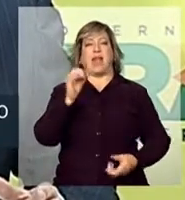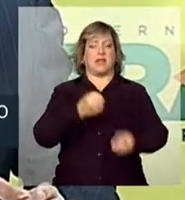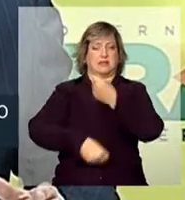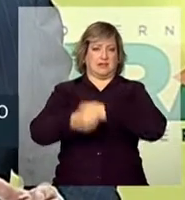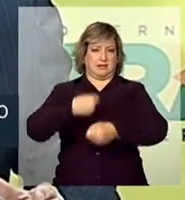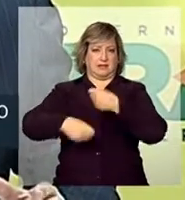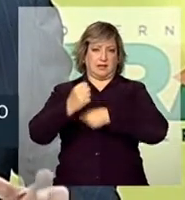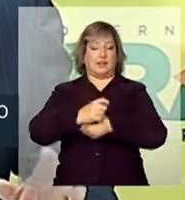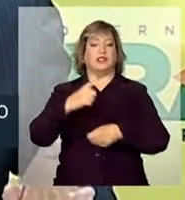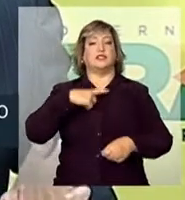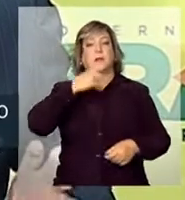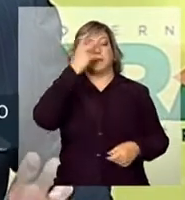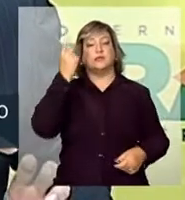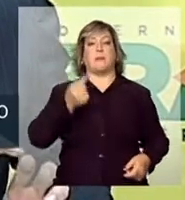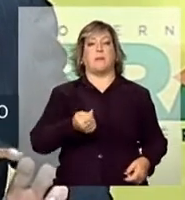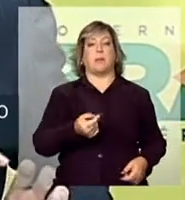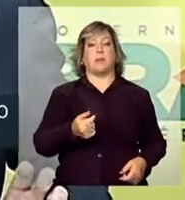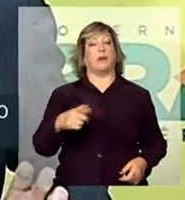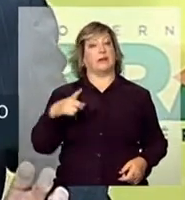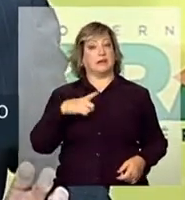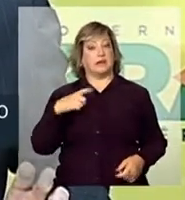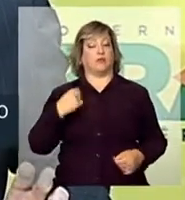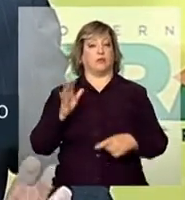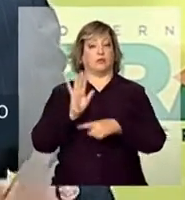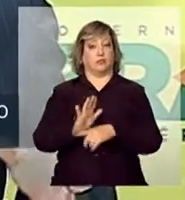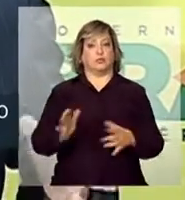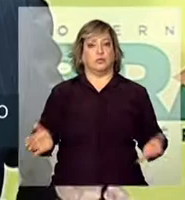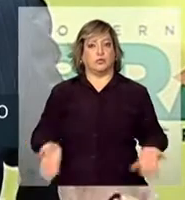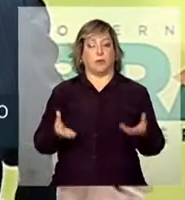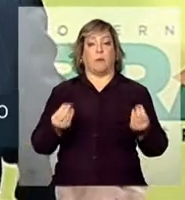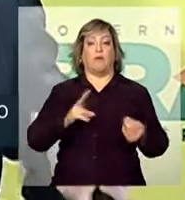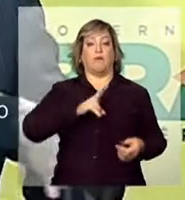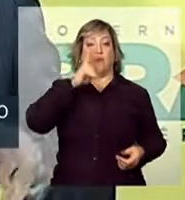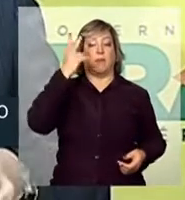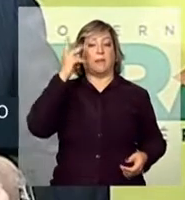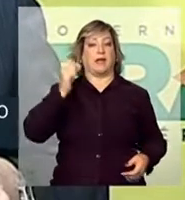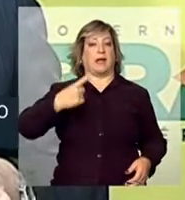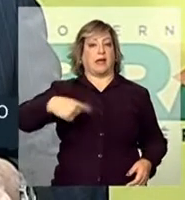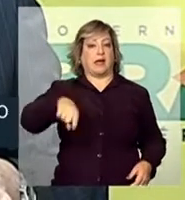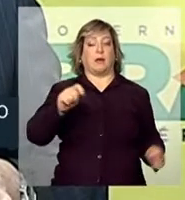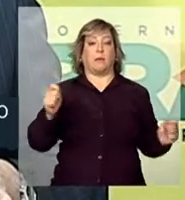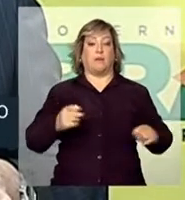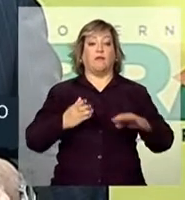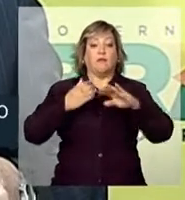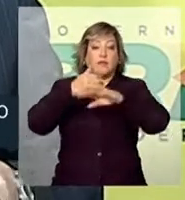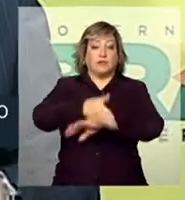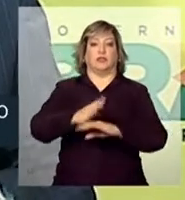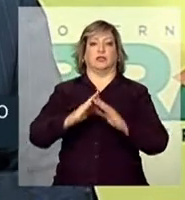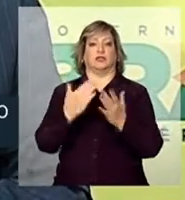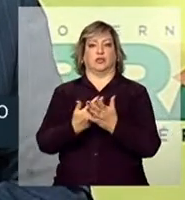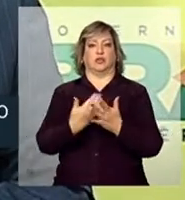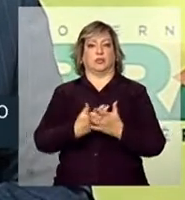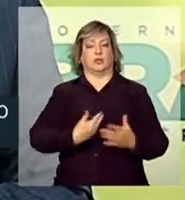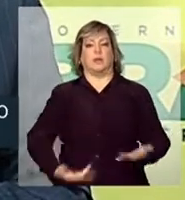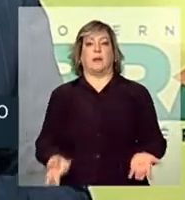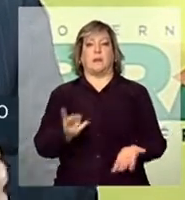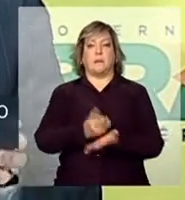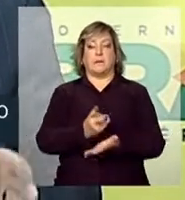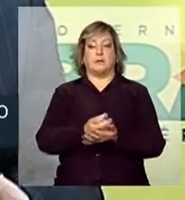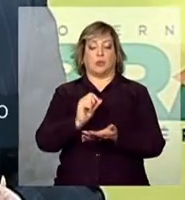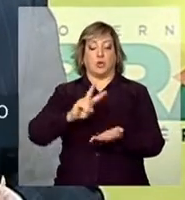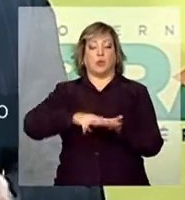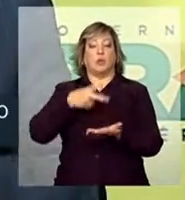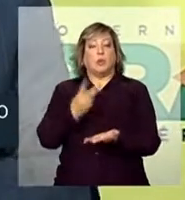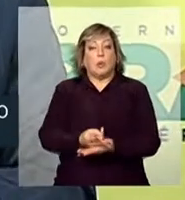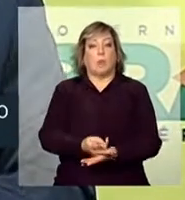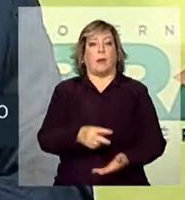anos atrás houve um estímulo muito forte para que eles fossem para escola pública mesmo com a dupla matrícula